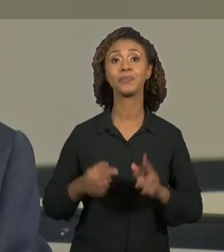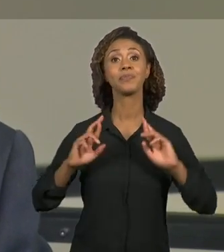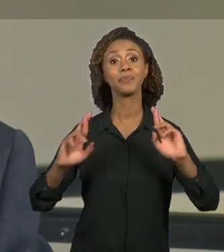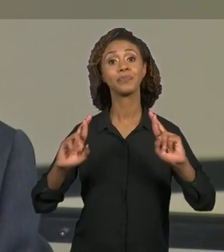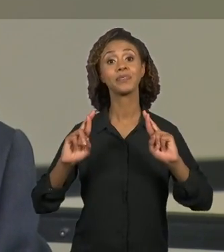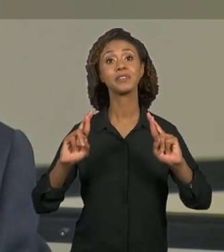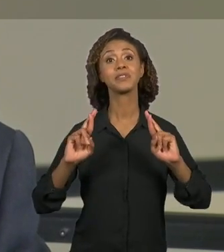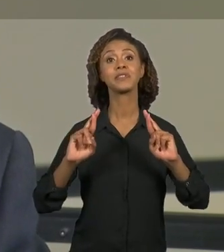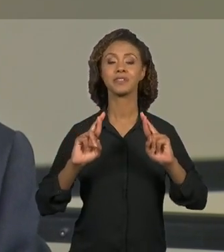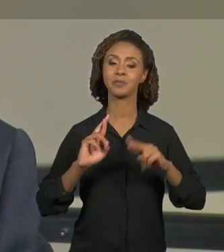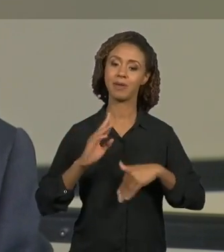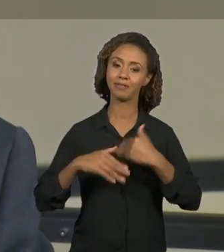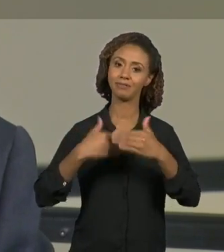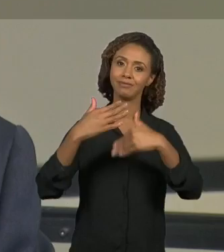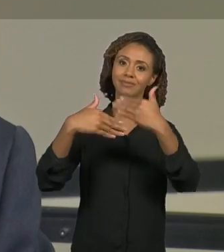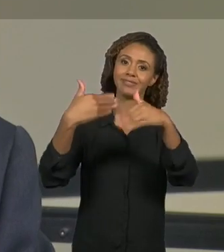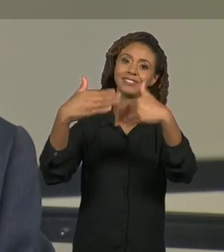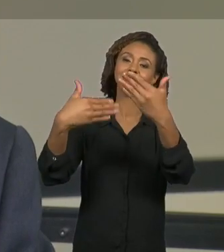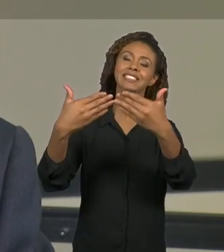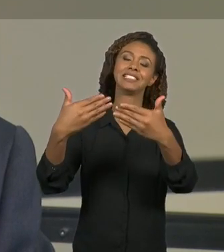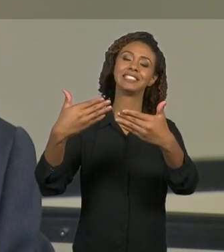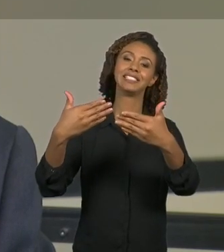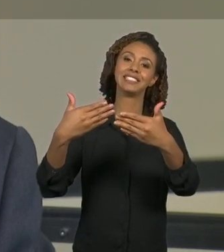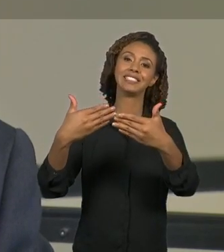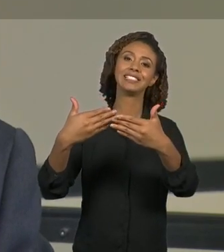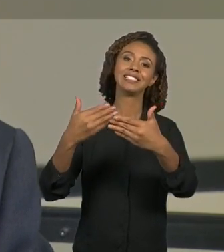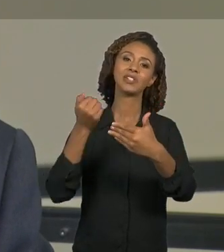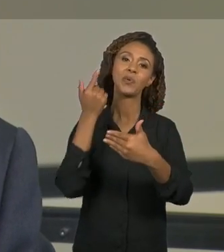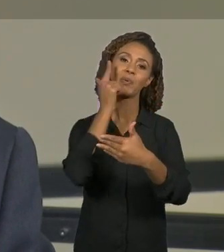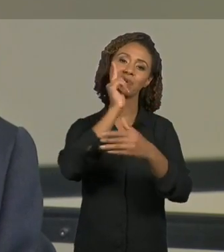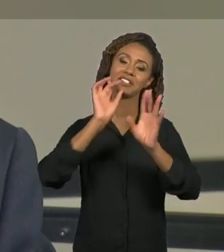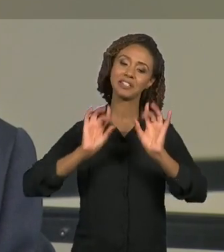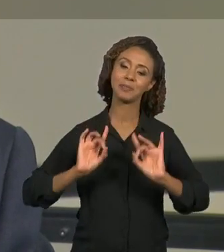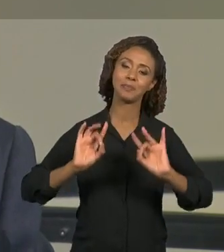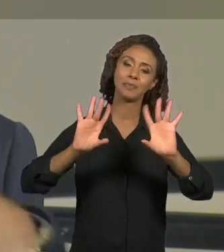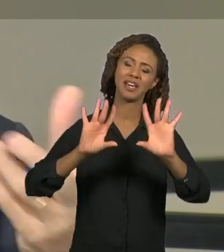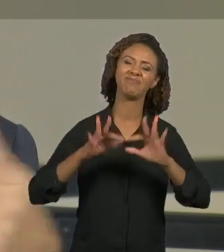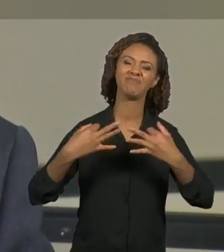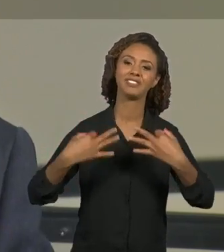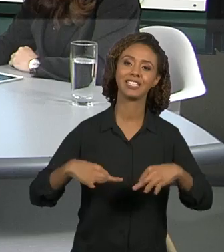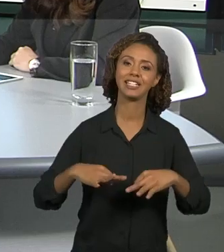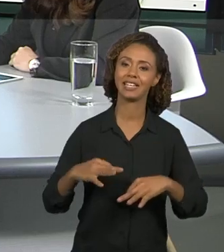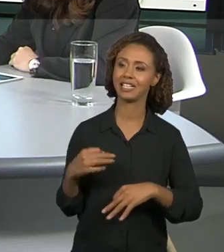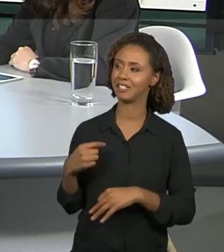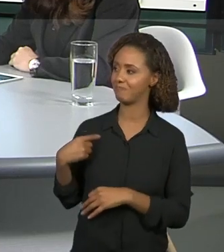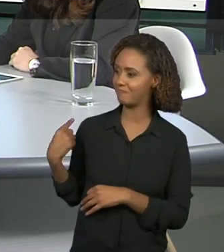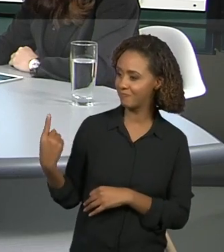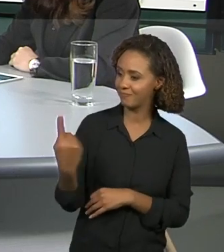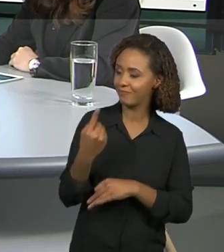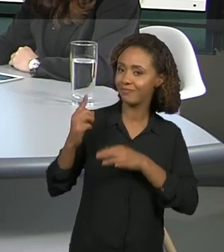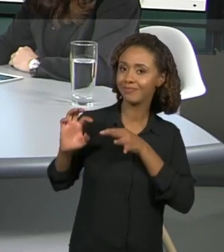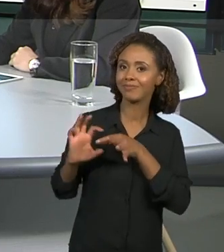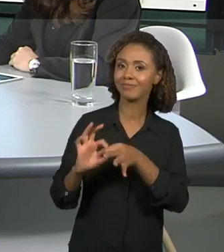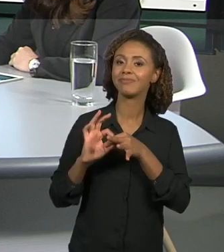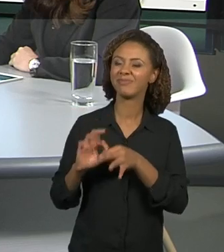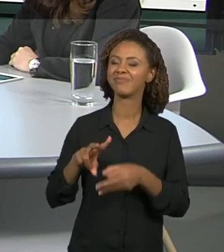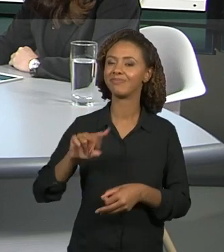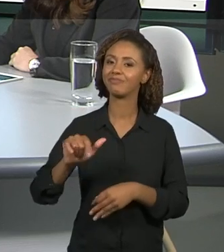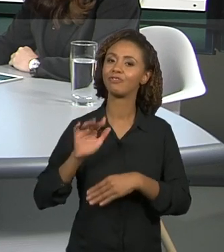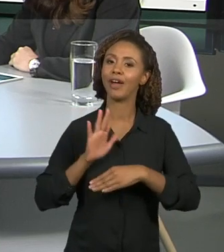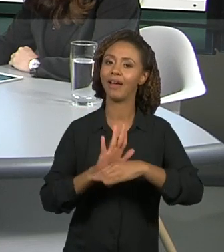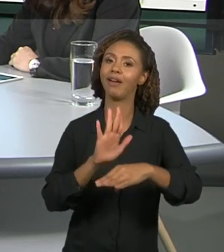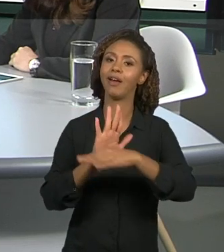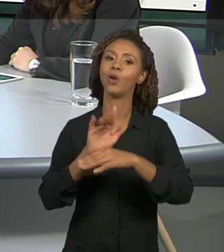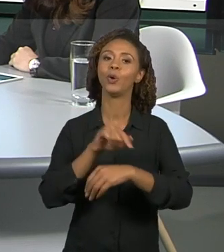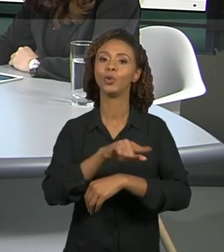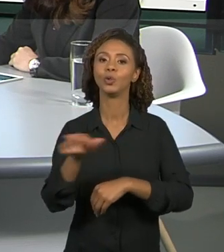passiva até algum né mas com certeza essa união de todos aí eu acho que vai contribuir